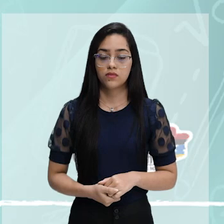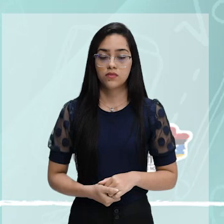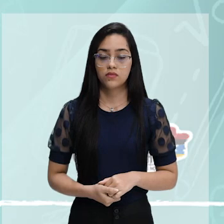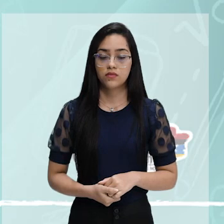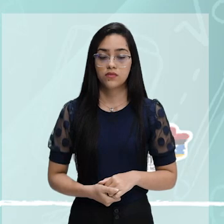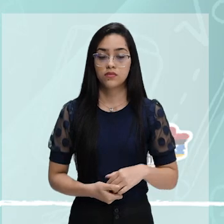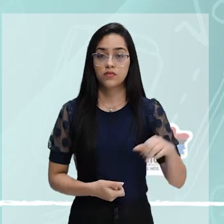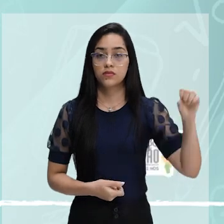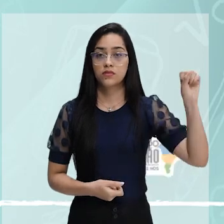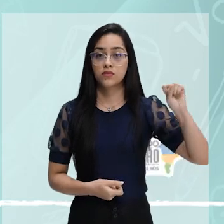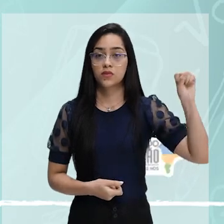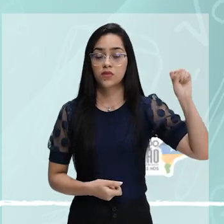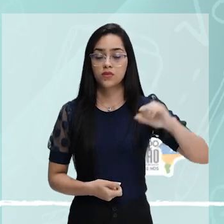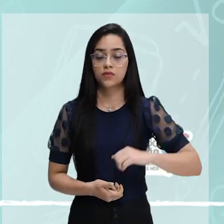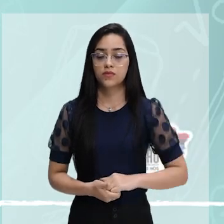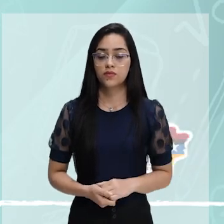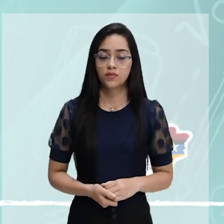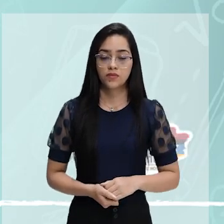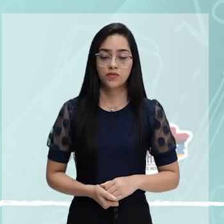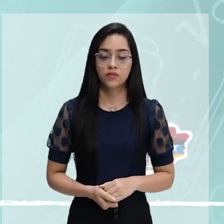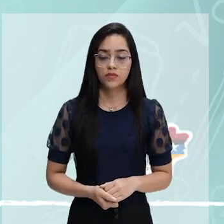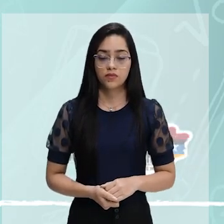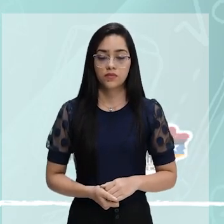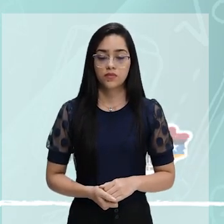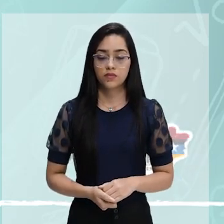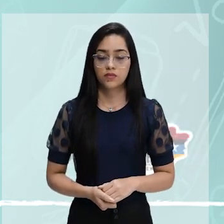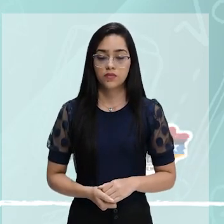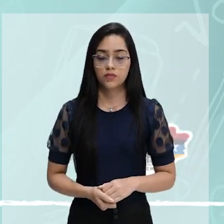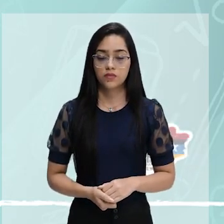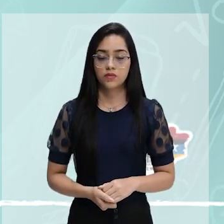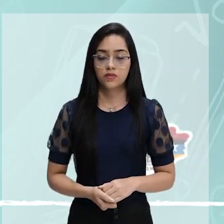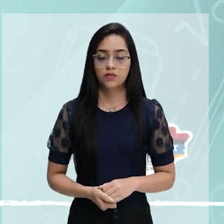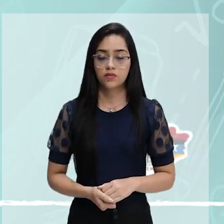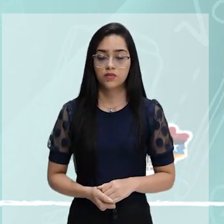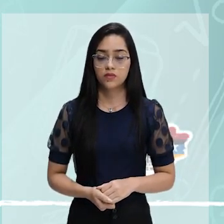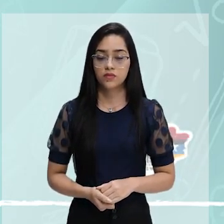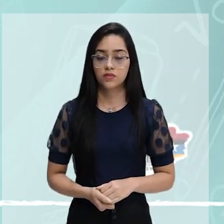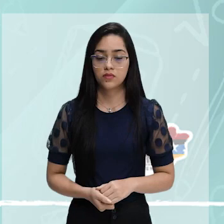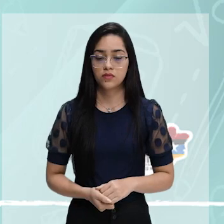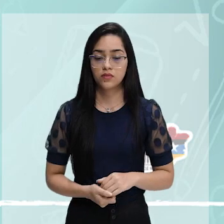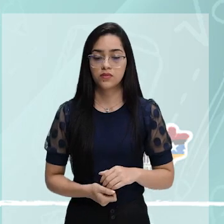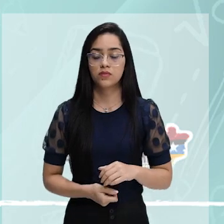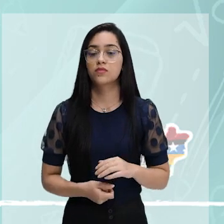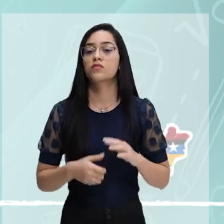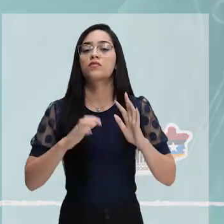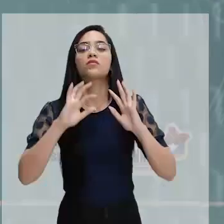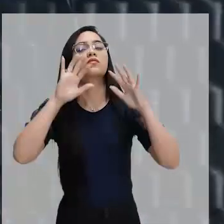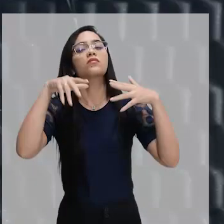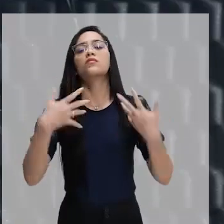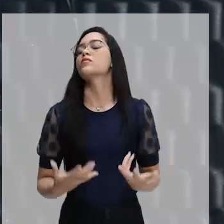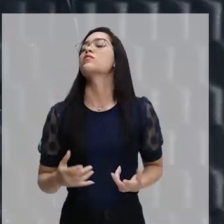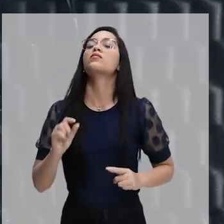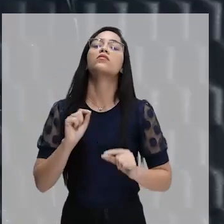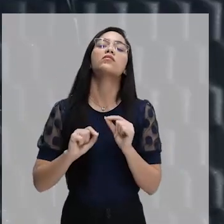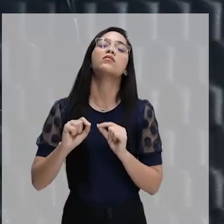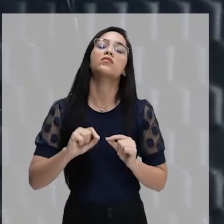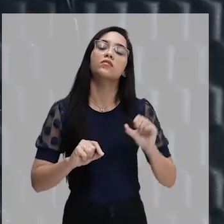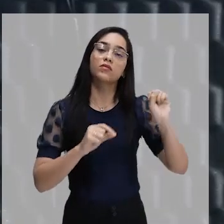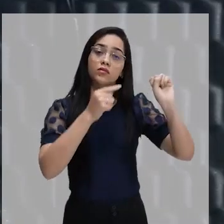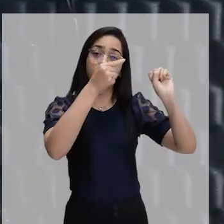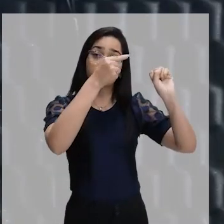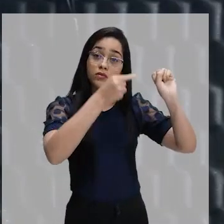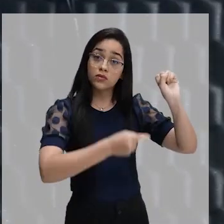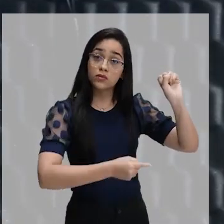ao passado. 8. Determinismo biológico ou social. Então, essas